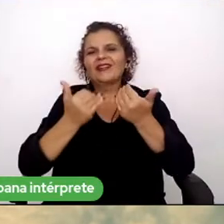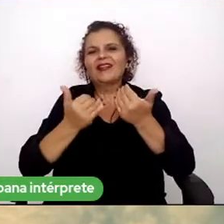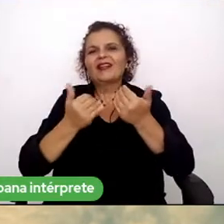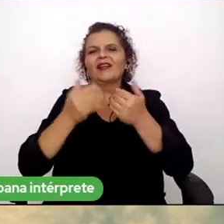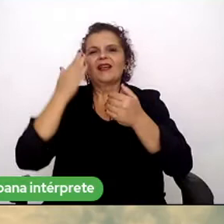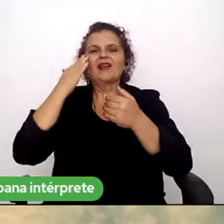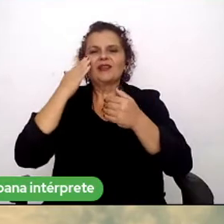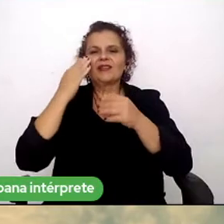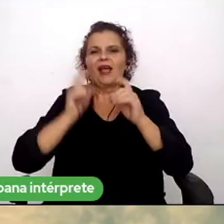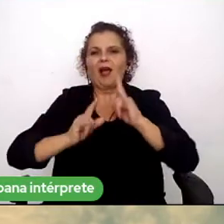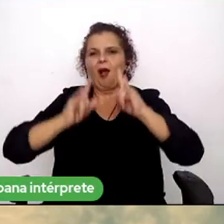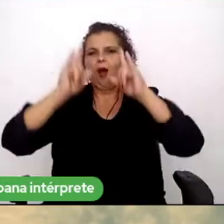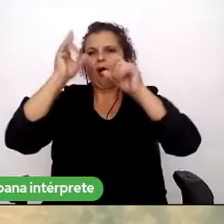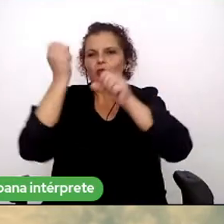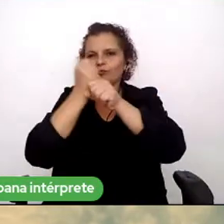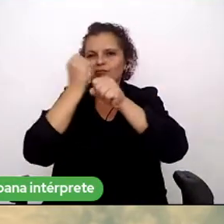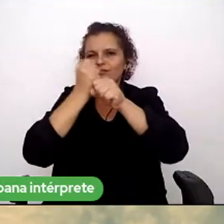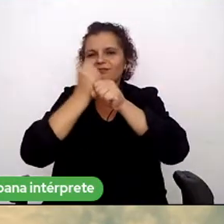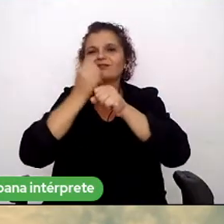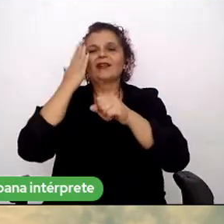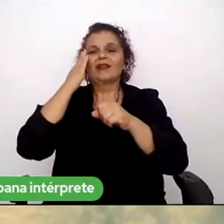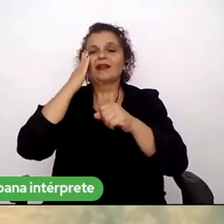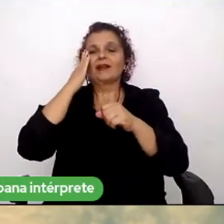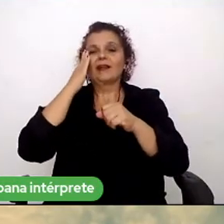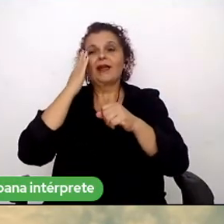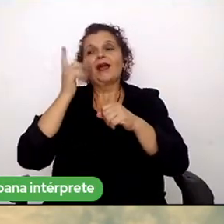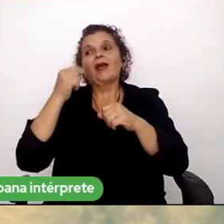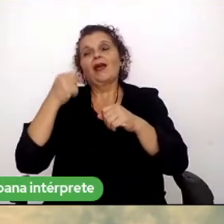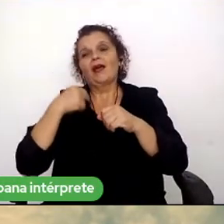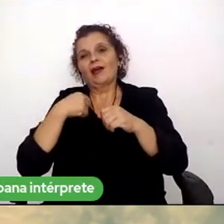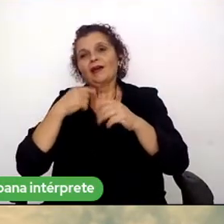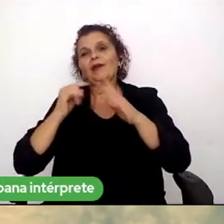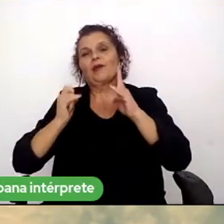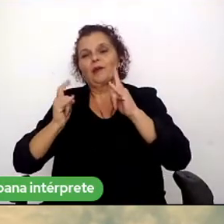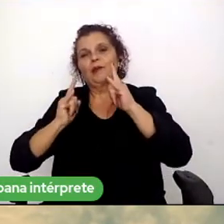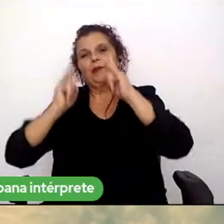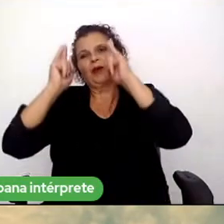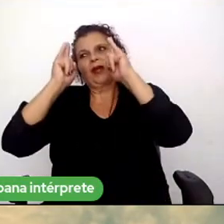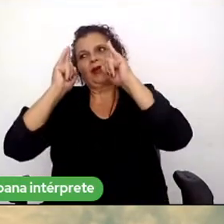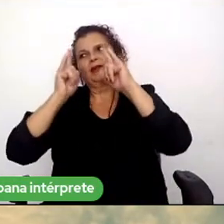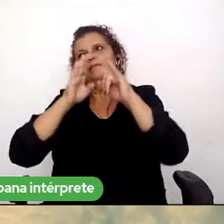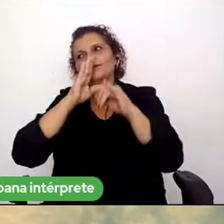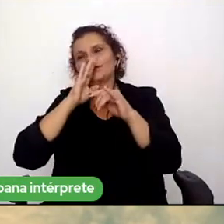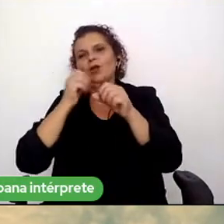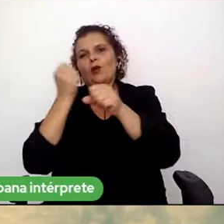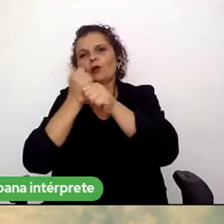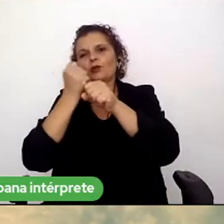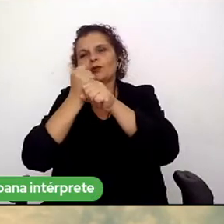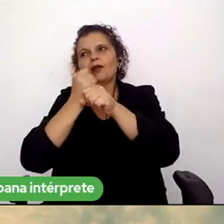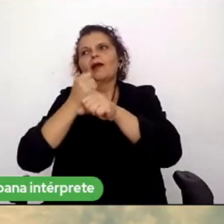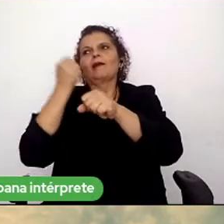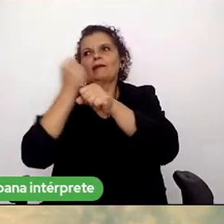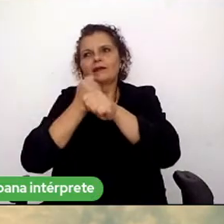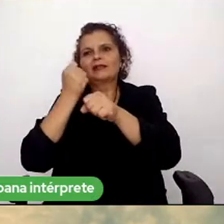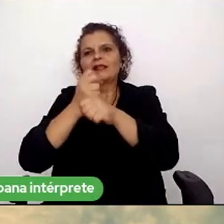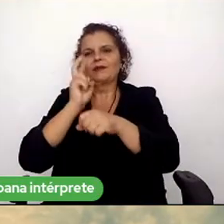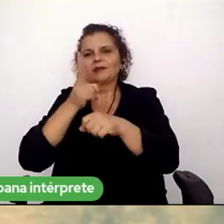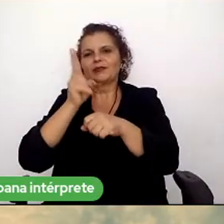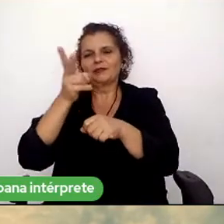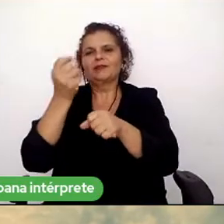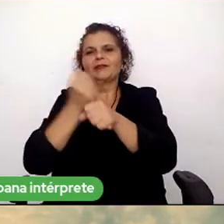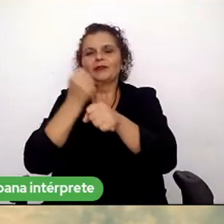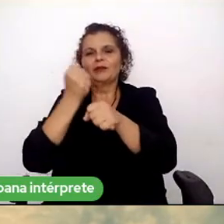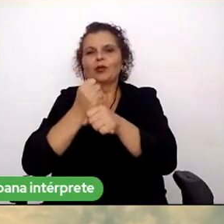prédio dele, né? Eu, por acaso, no meu prédio hoje não tenho obra, mas é uma constante. Parece que